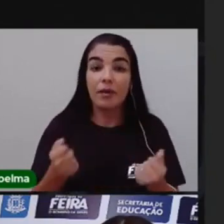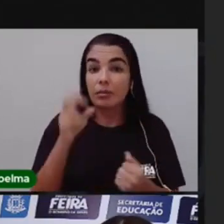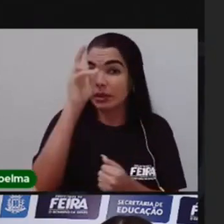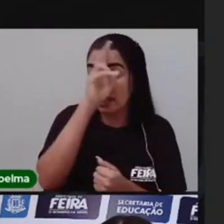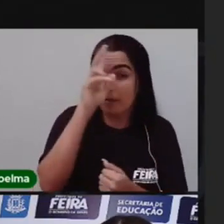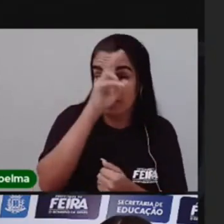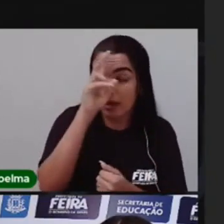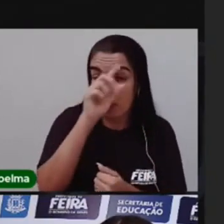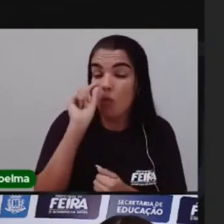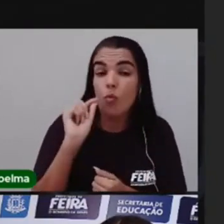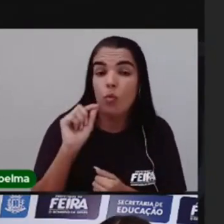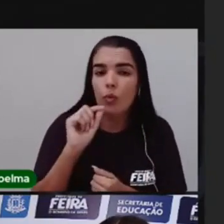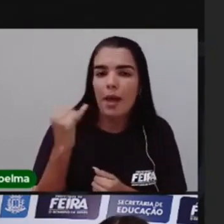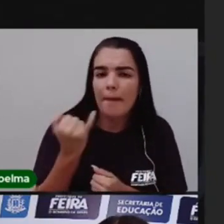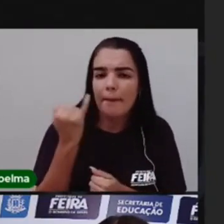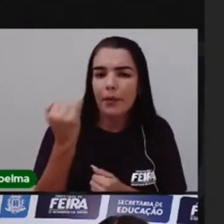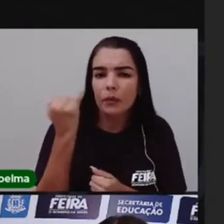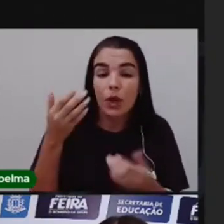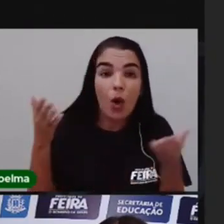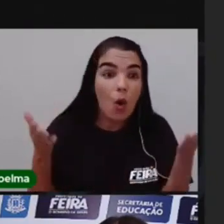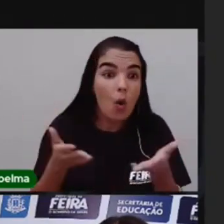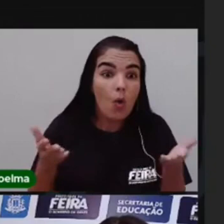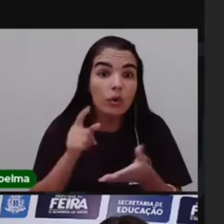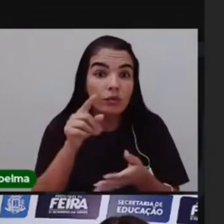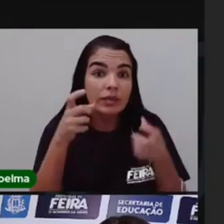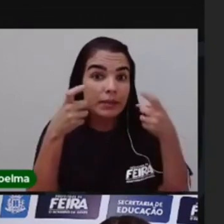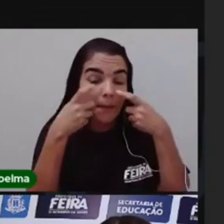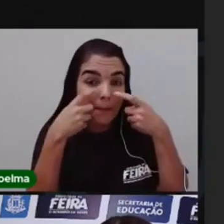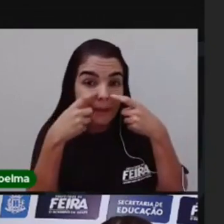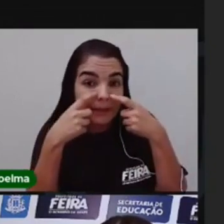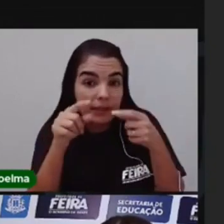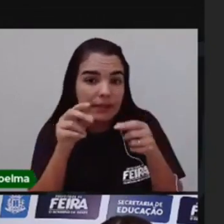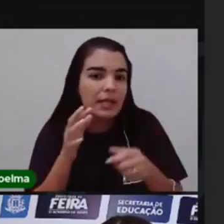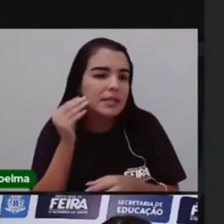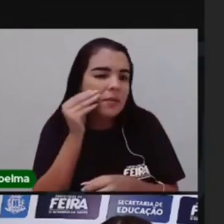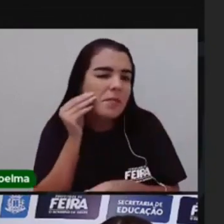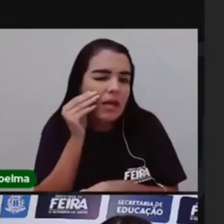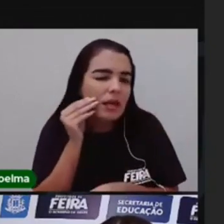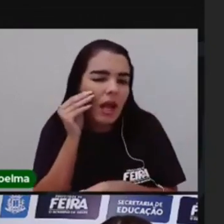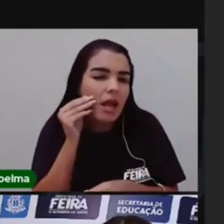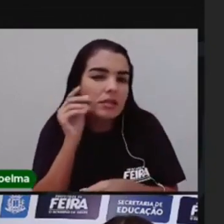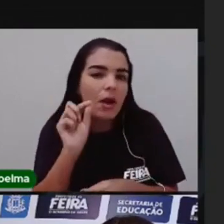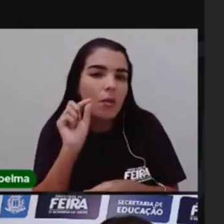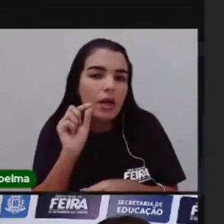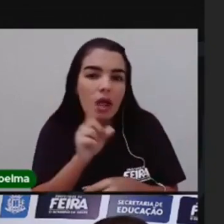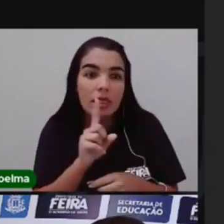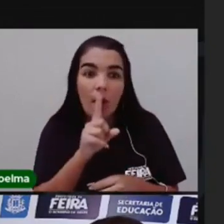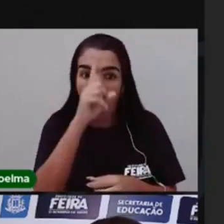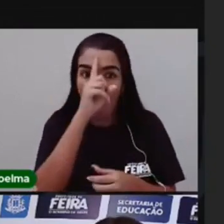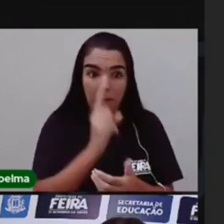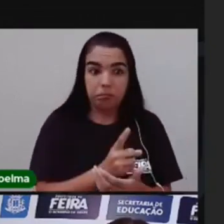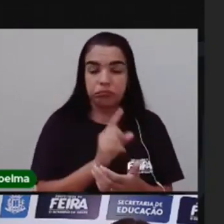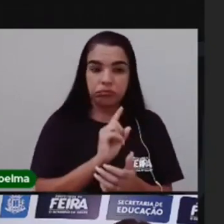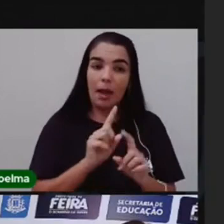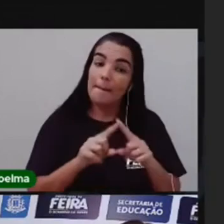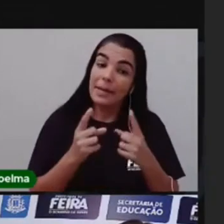Lembrando que é interessante que hoje vocês façam essa experiência aqui, não é obrigatório, mas